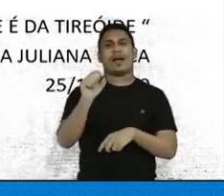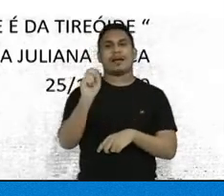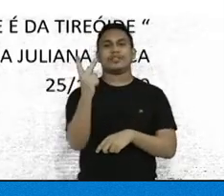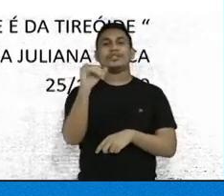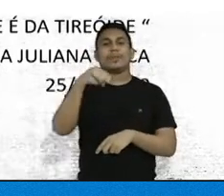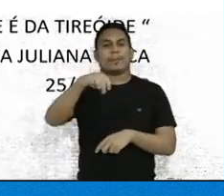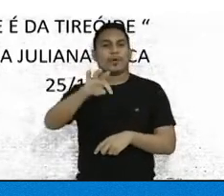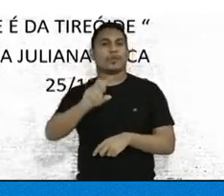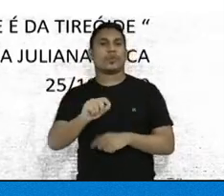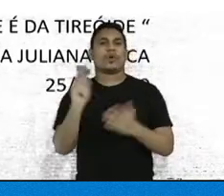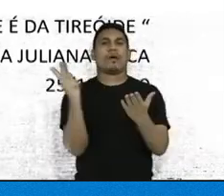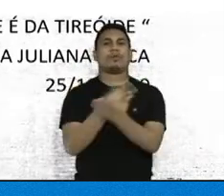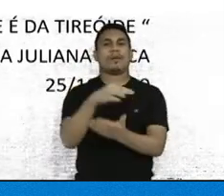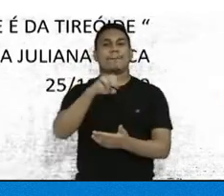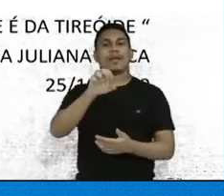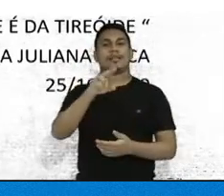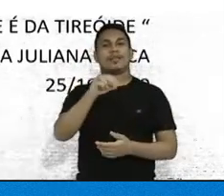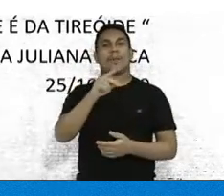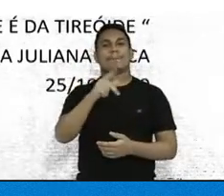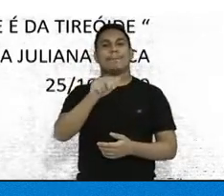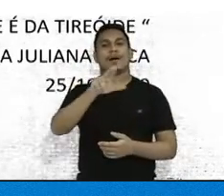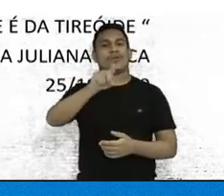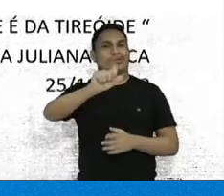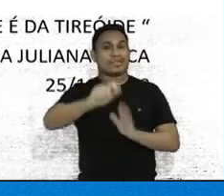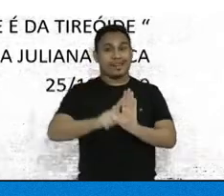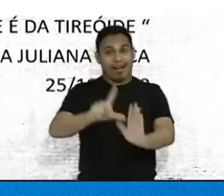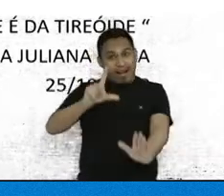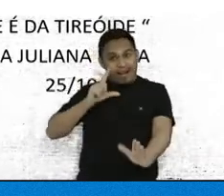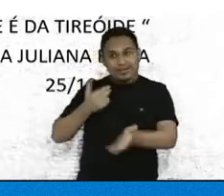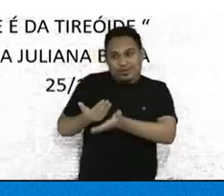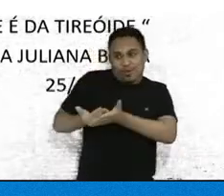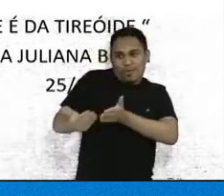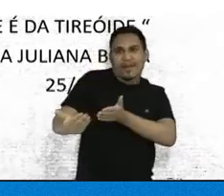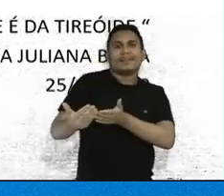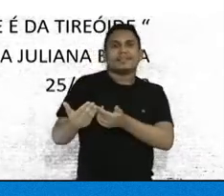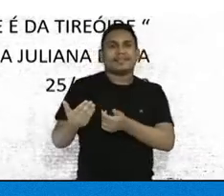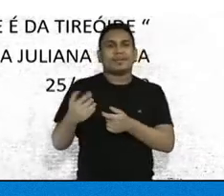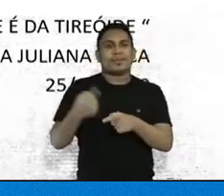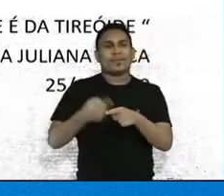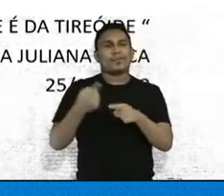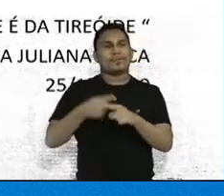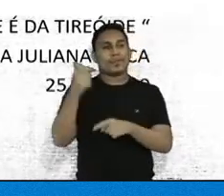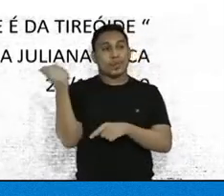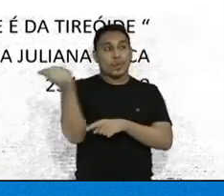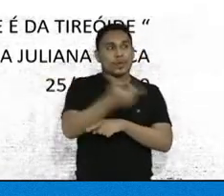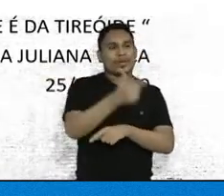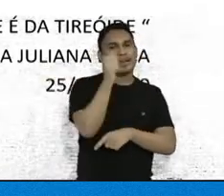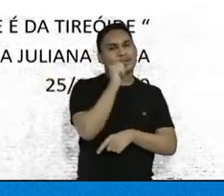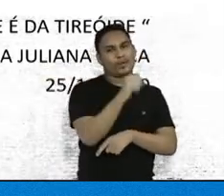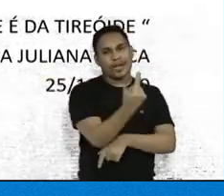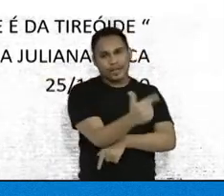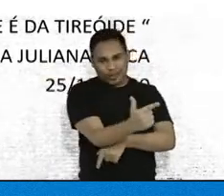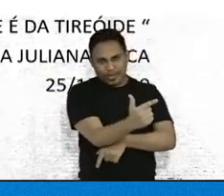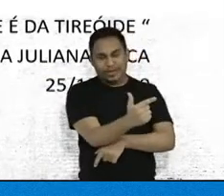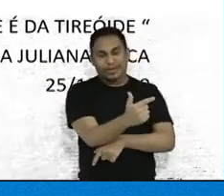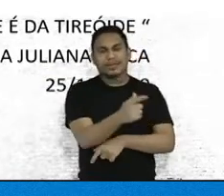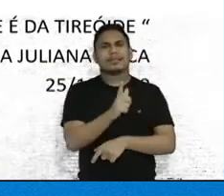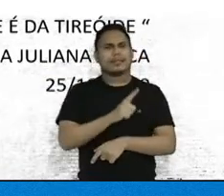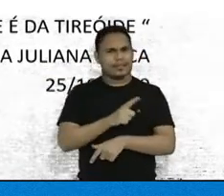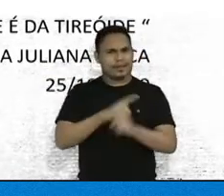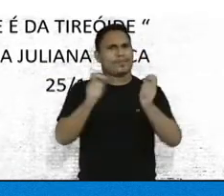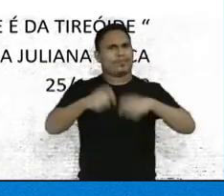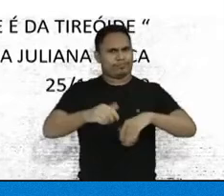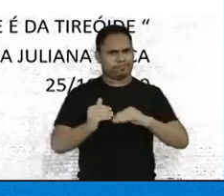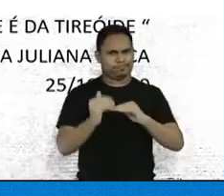alguns anos antes, na média, alguns anos antes do que as mulheres que não têm essa doença. Existe um risco aumentado em portadores de doença